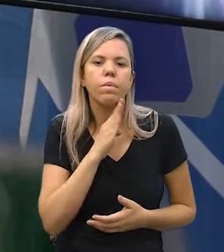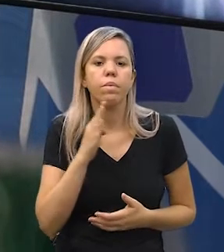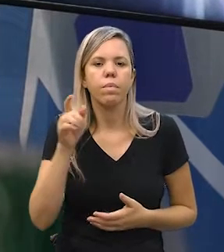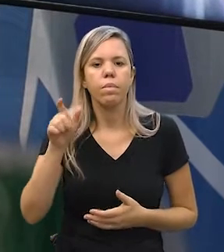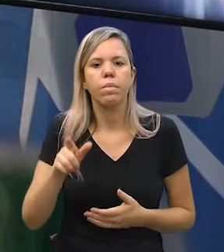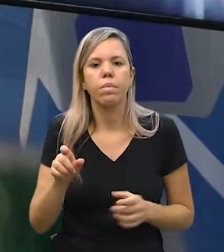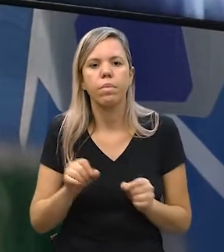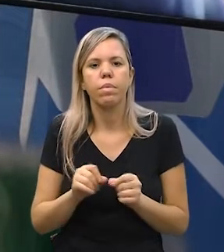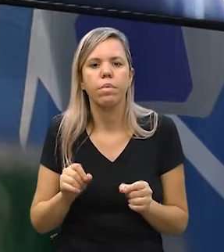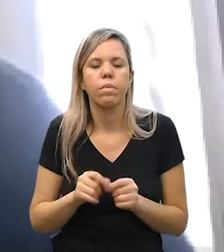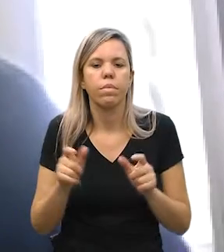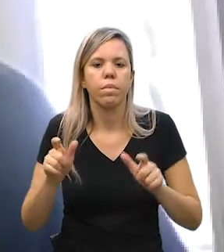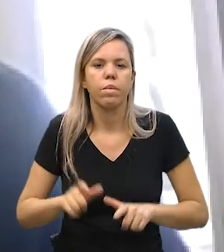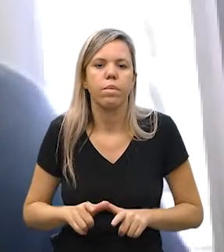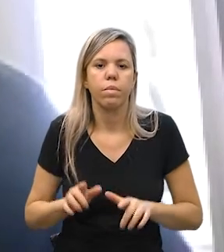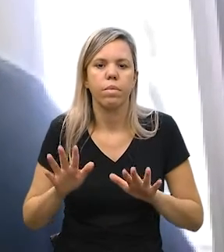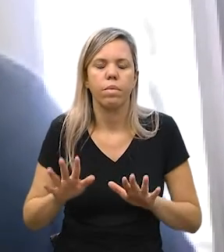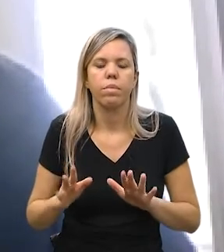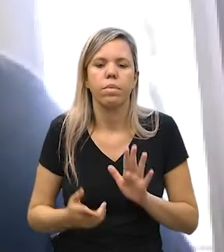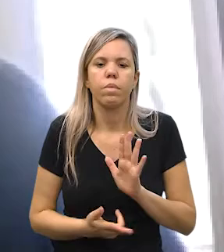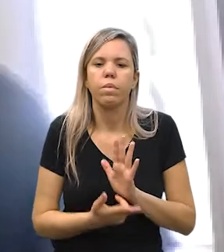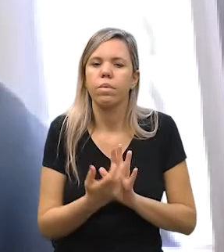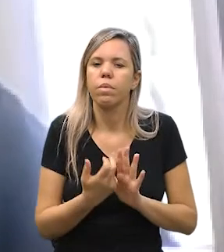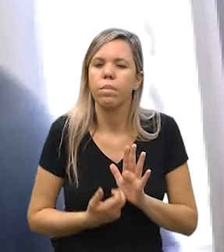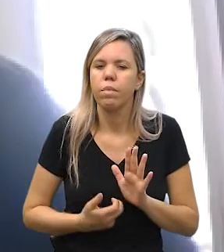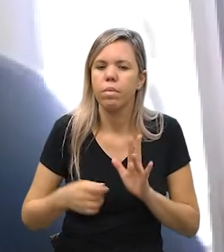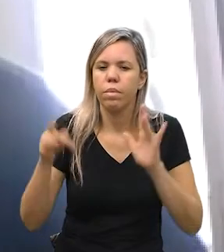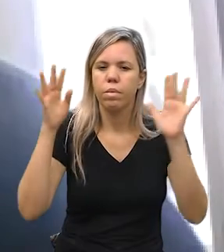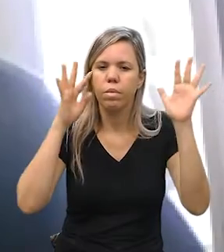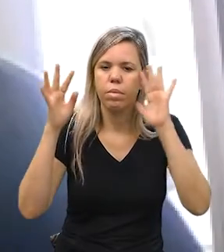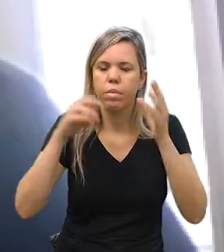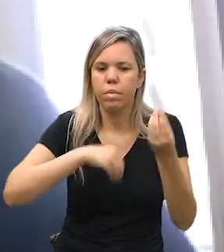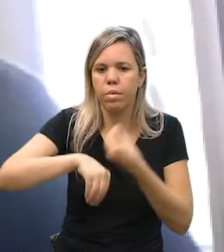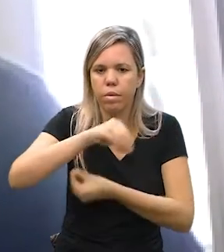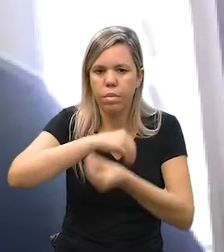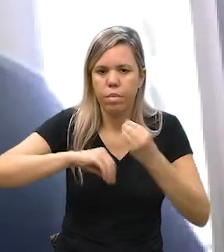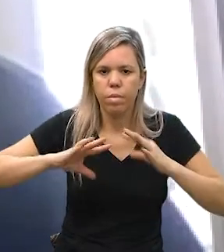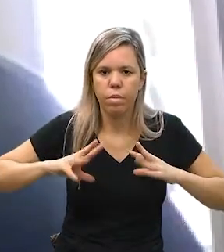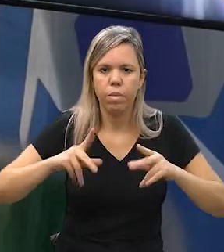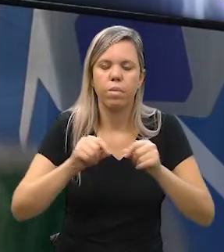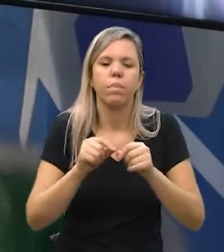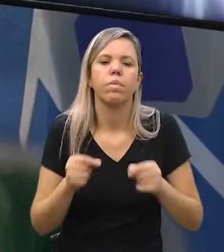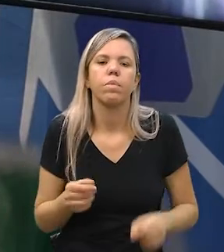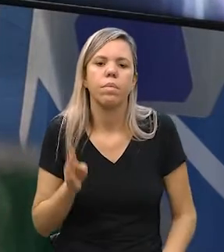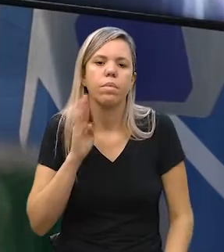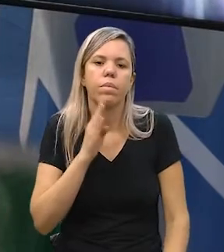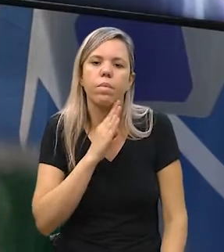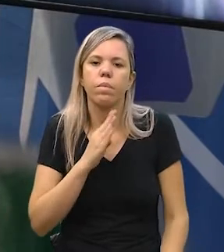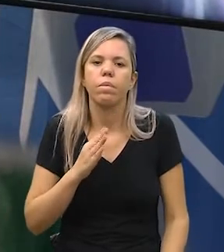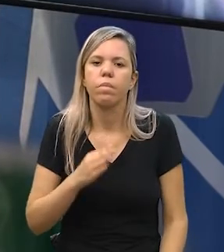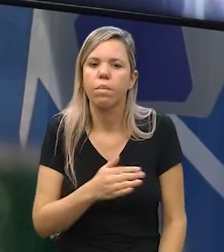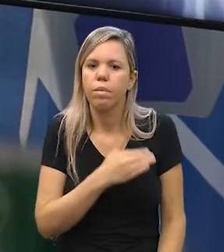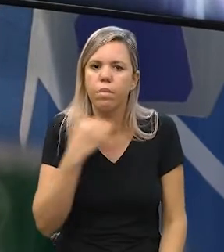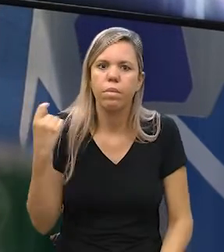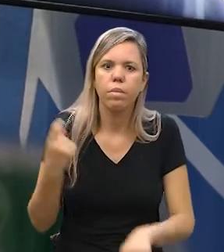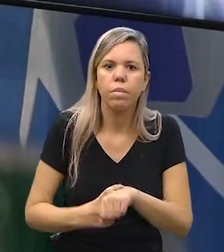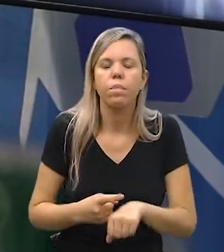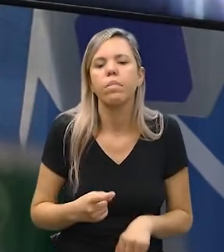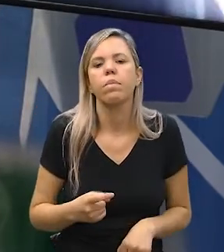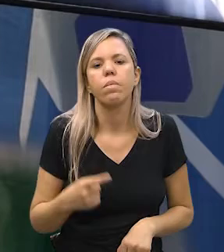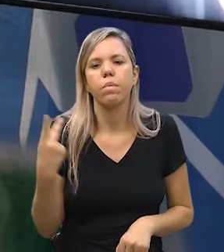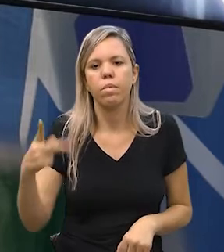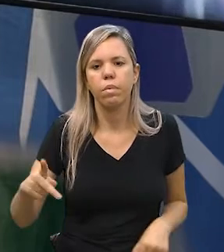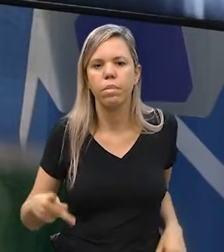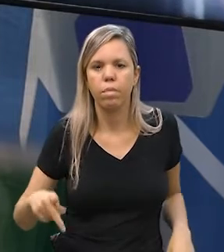Que é um bar que acaba sendo fictício, mas ao mesmo tempo é uma mistura de todos, né? É o bar Morte Dura, do